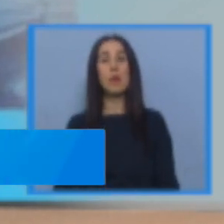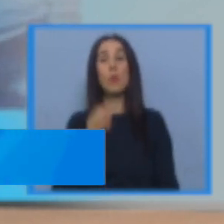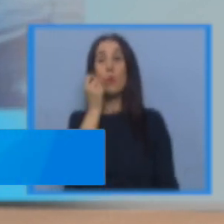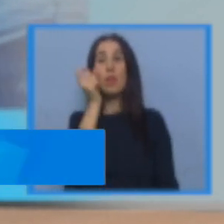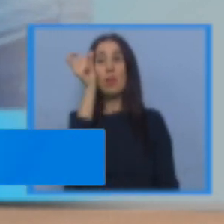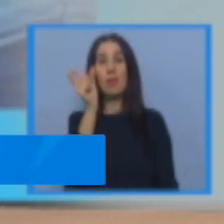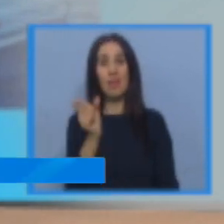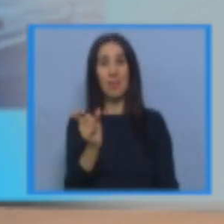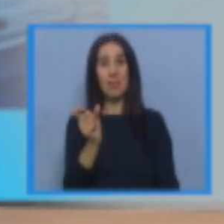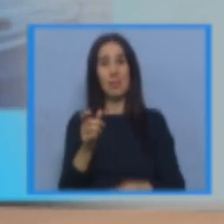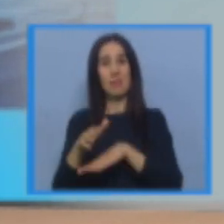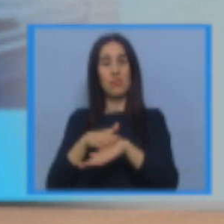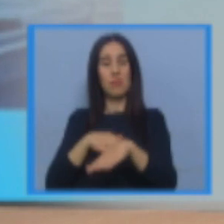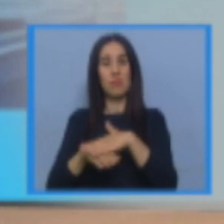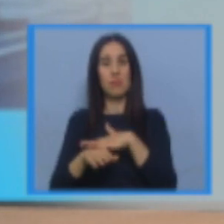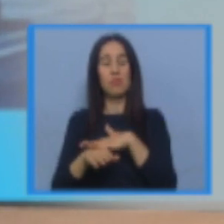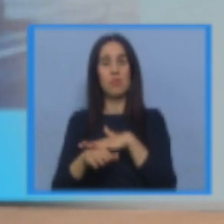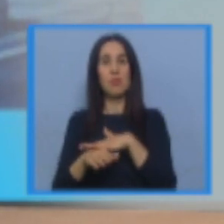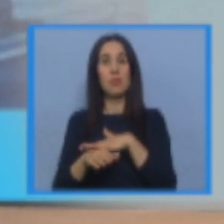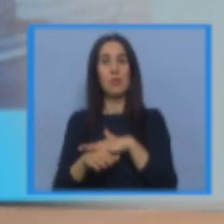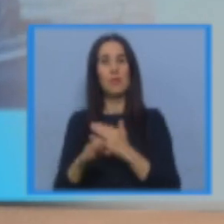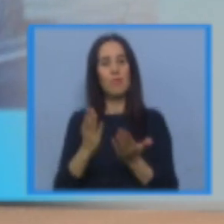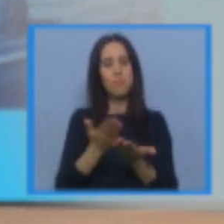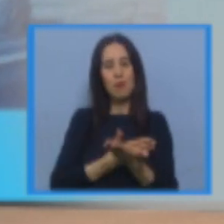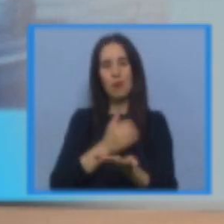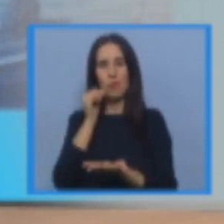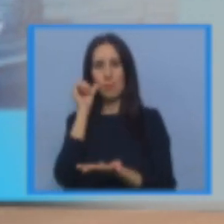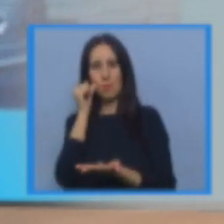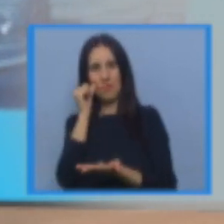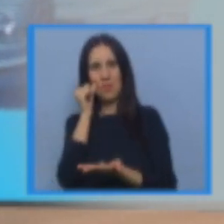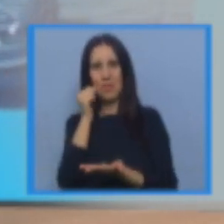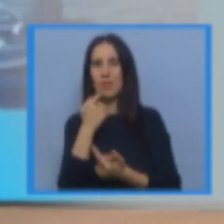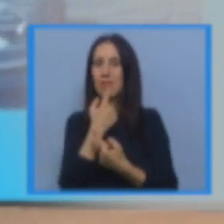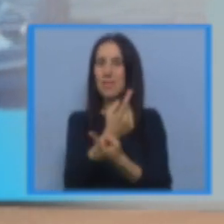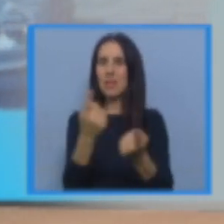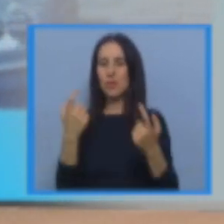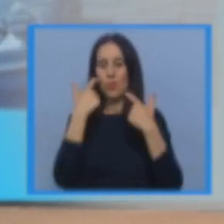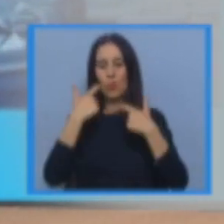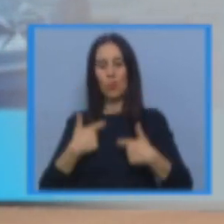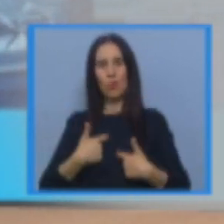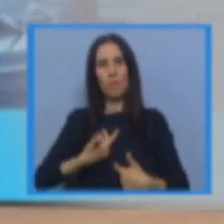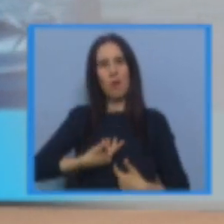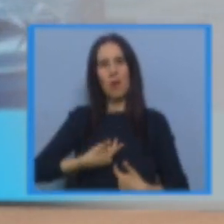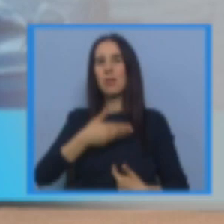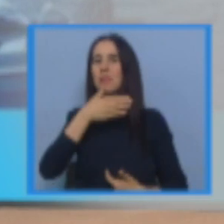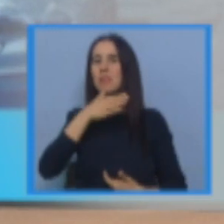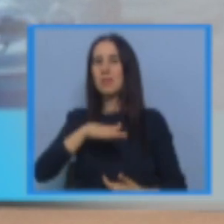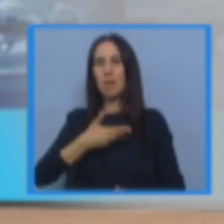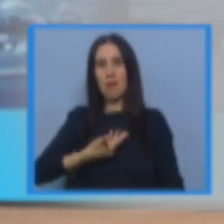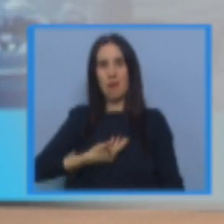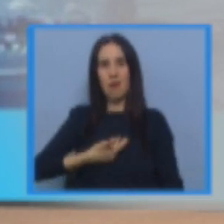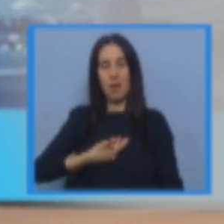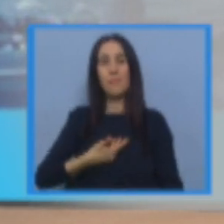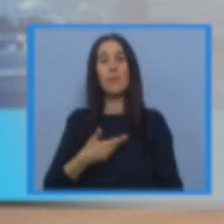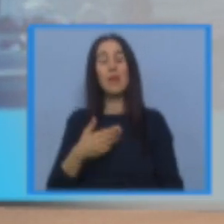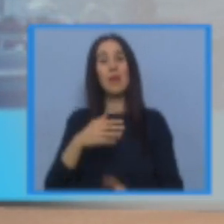ele, com aquele gesto do pão e do vinho, dizendo que era o seu corpo e o seu sangue, e